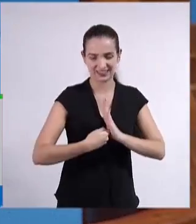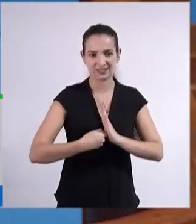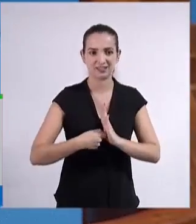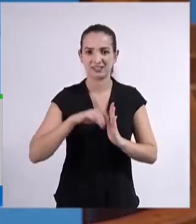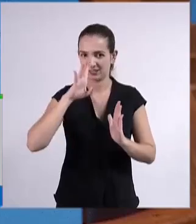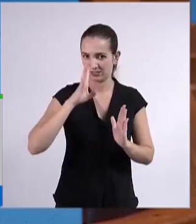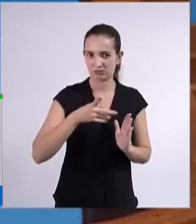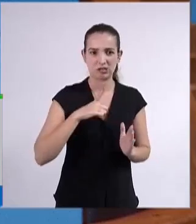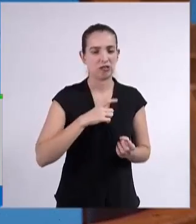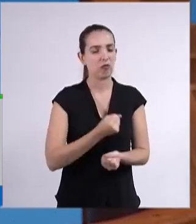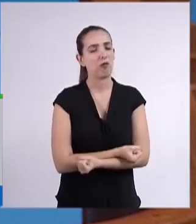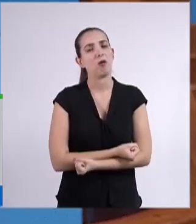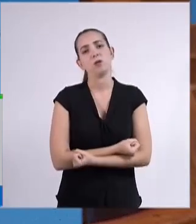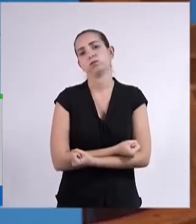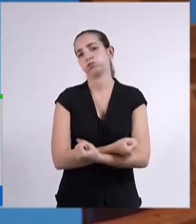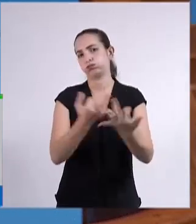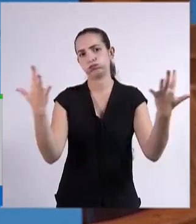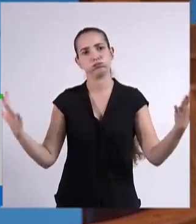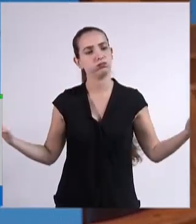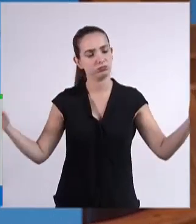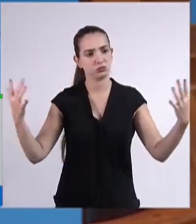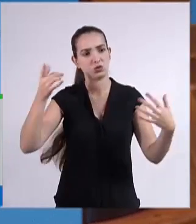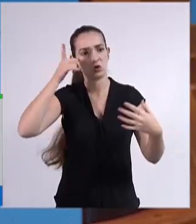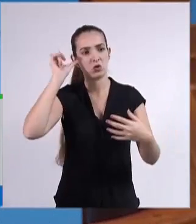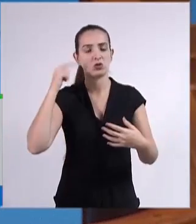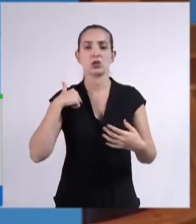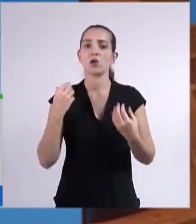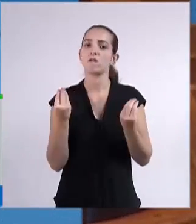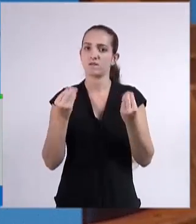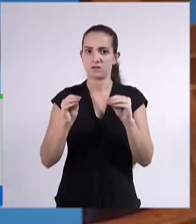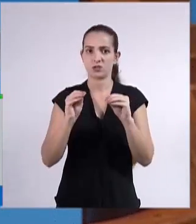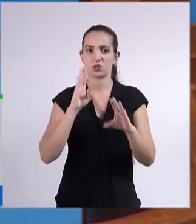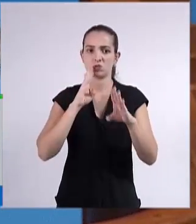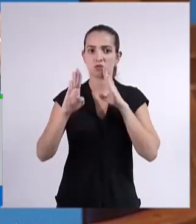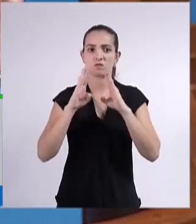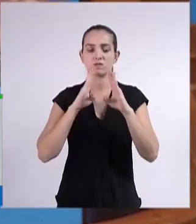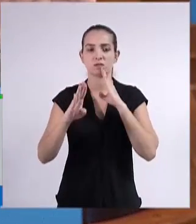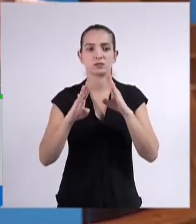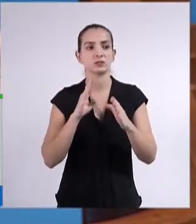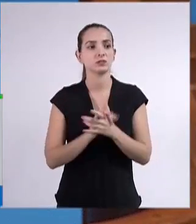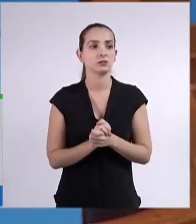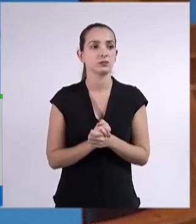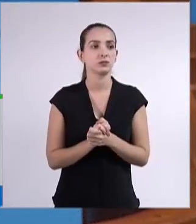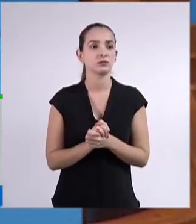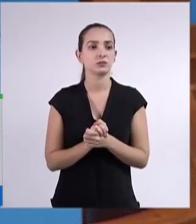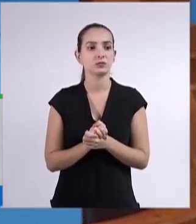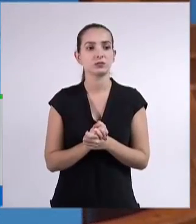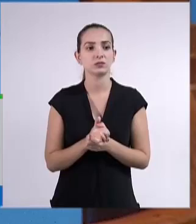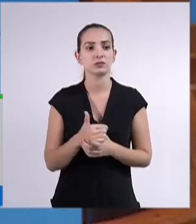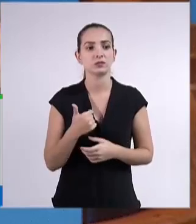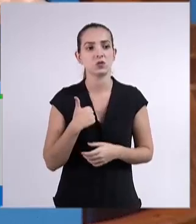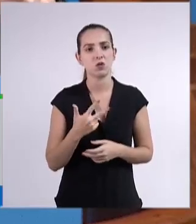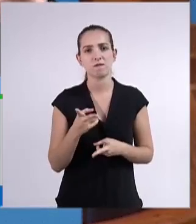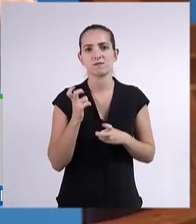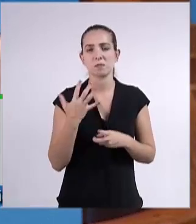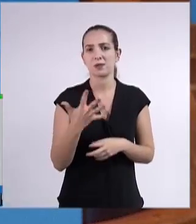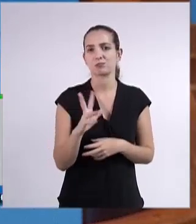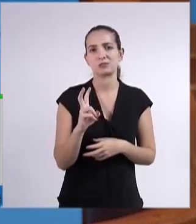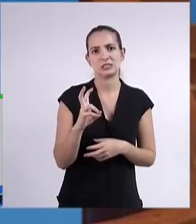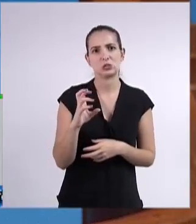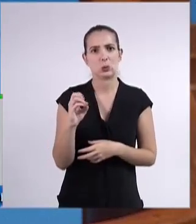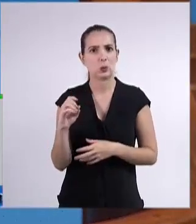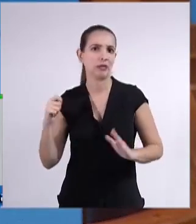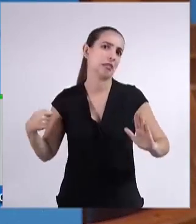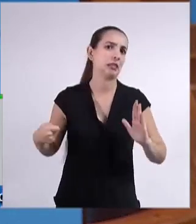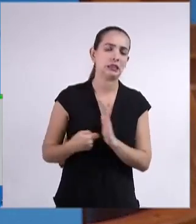aos montes. Eu ontem fiz uma postagem no Facebook e eu andei bloqueando 50 ali, porque a turma